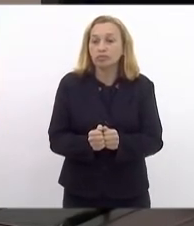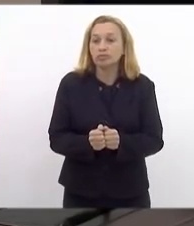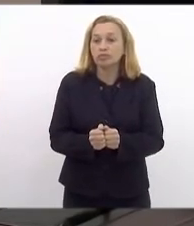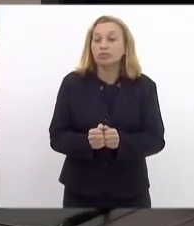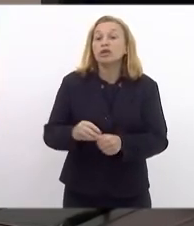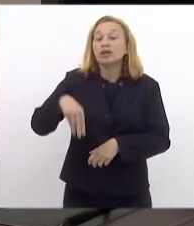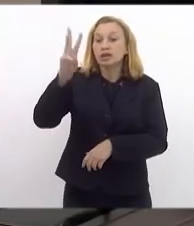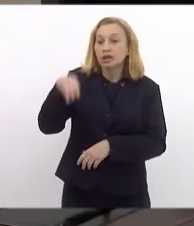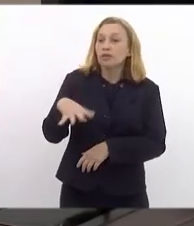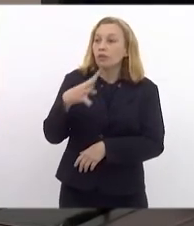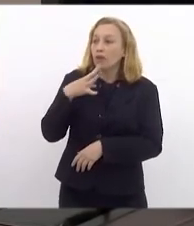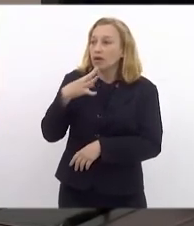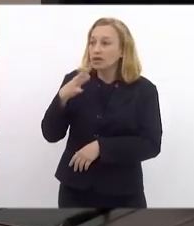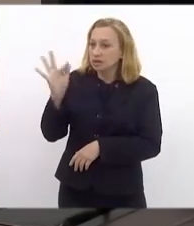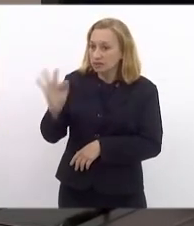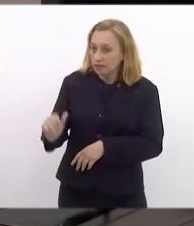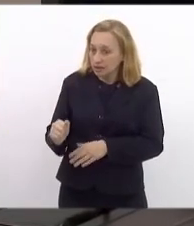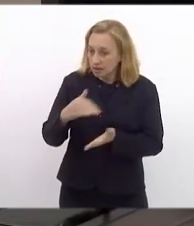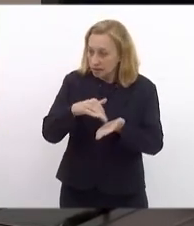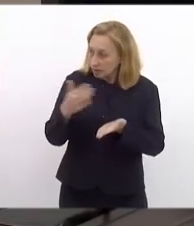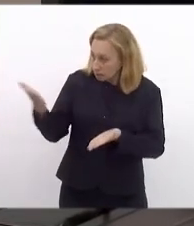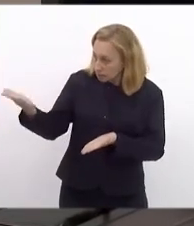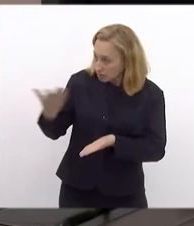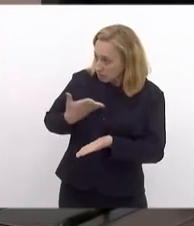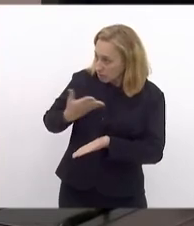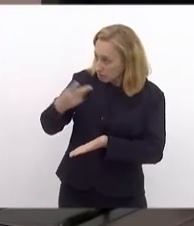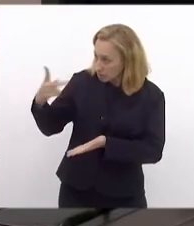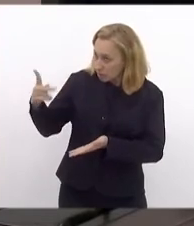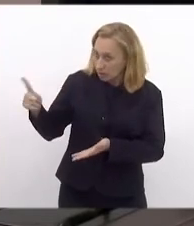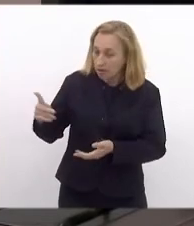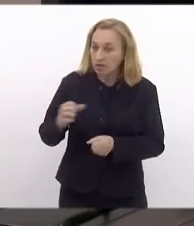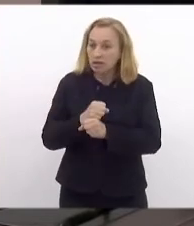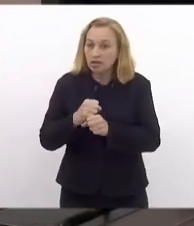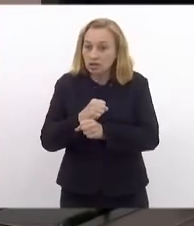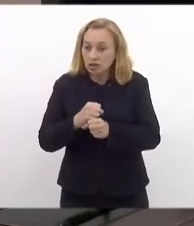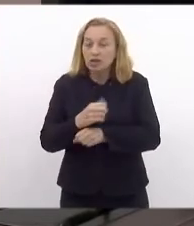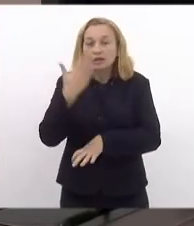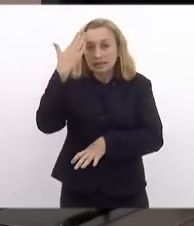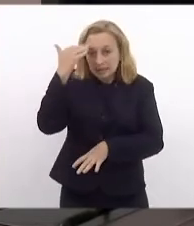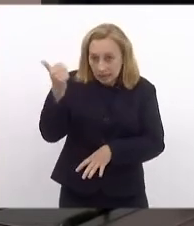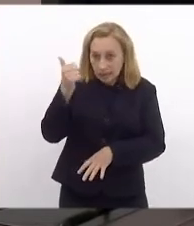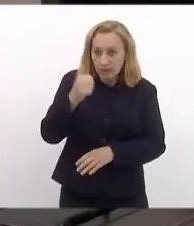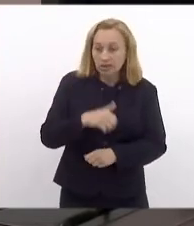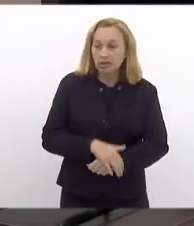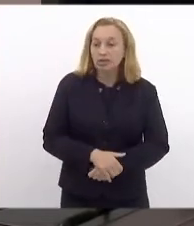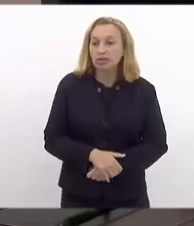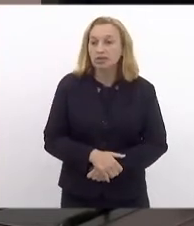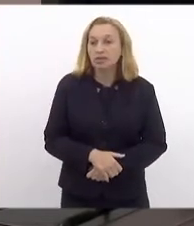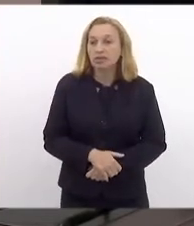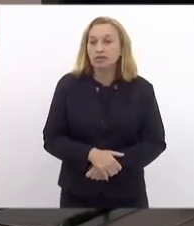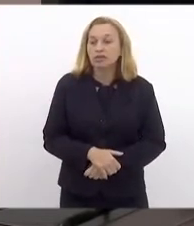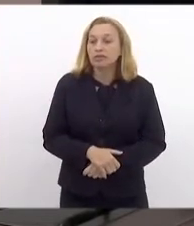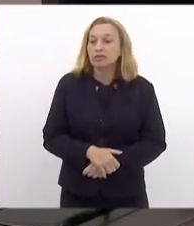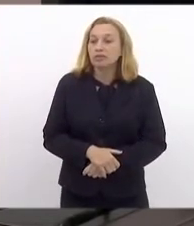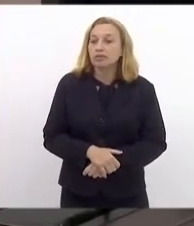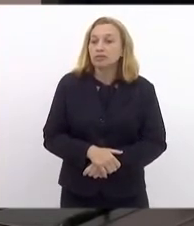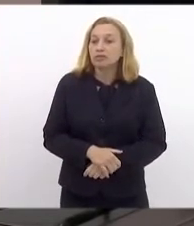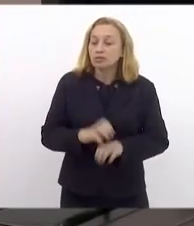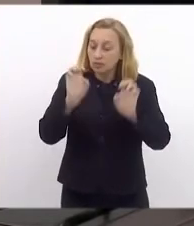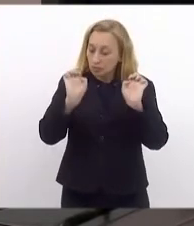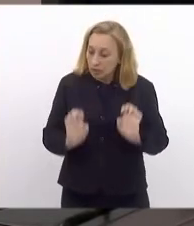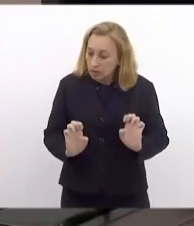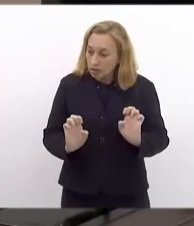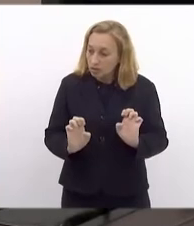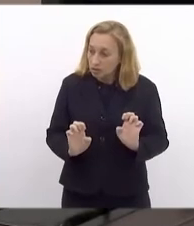quem conhece uma se na fazenda toque Os colegas dele de anos sabe da correção da